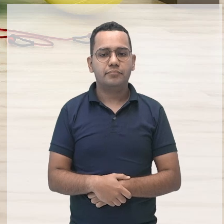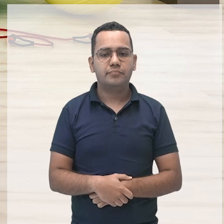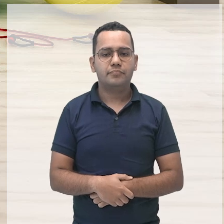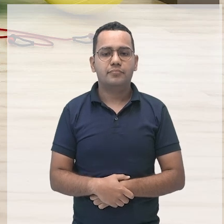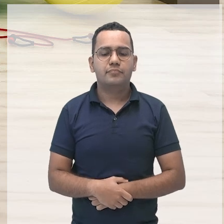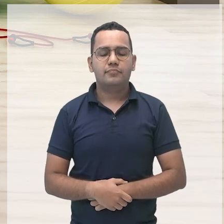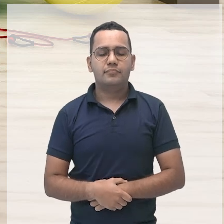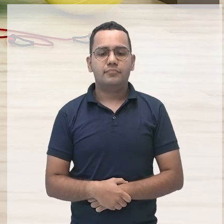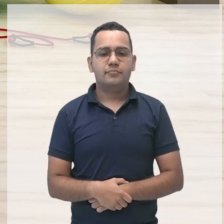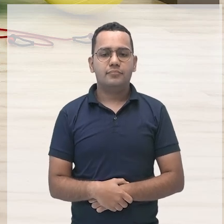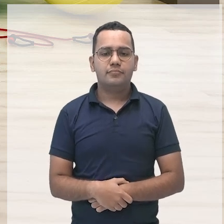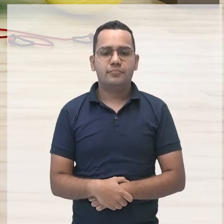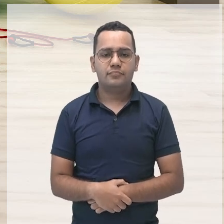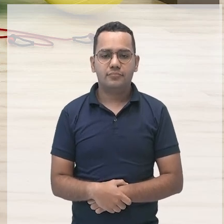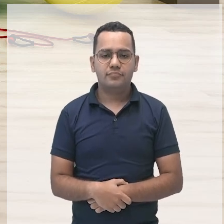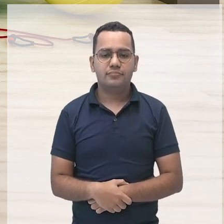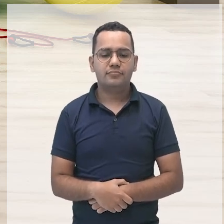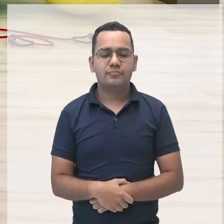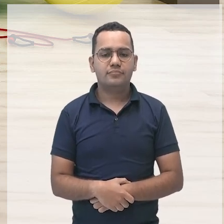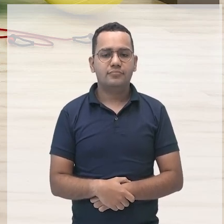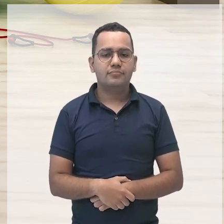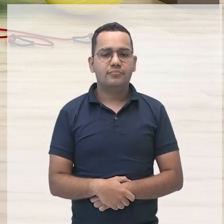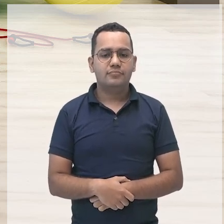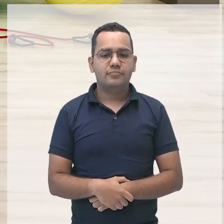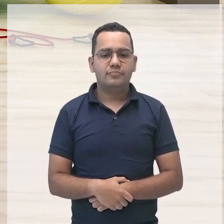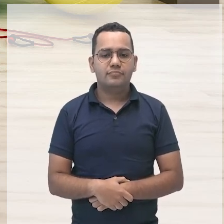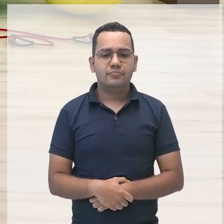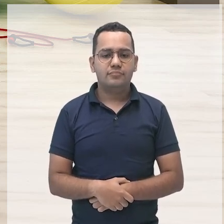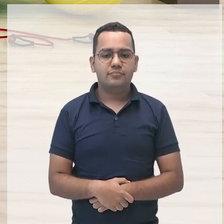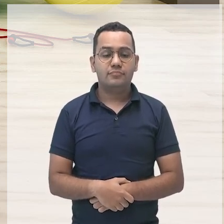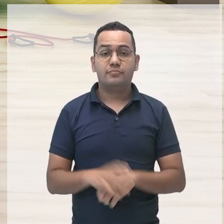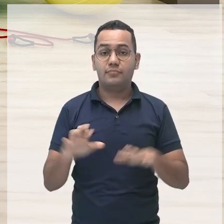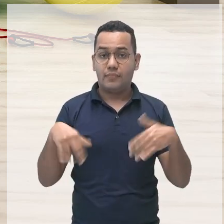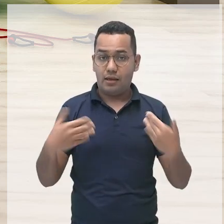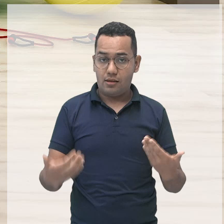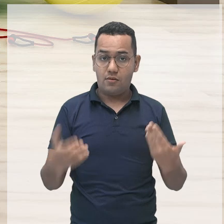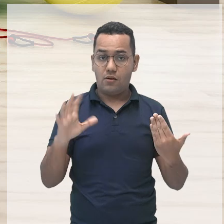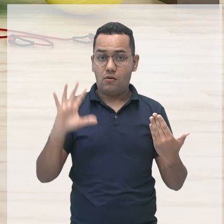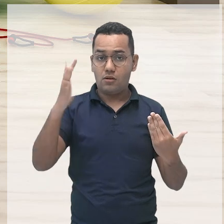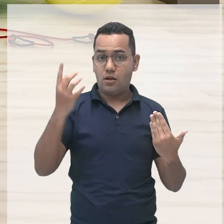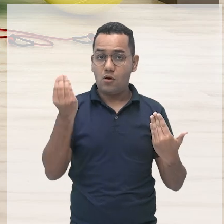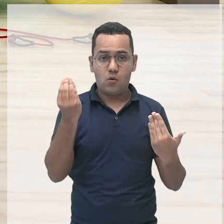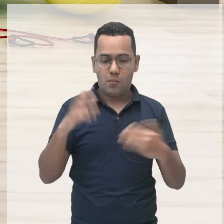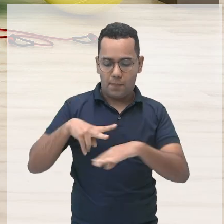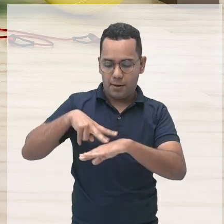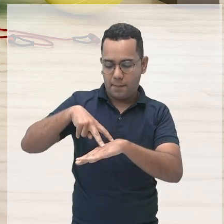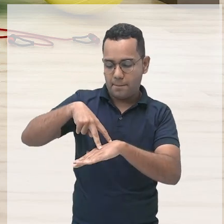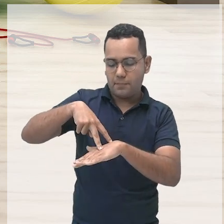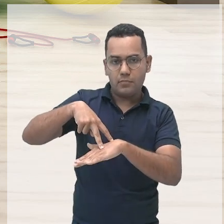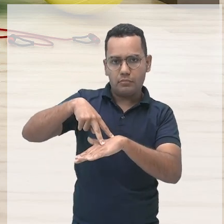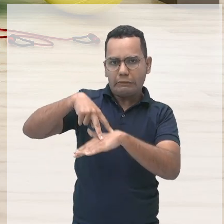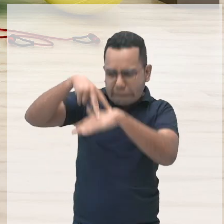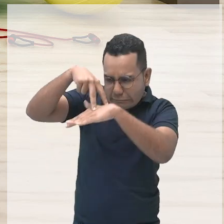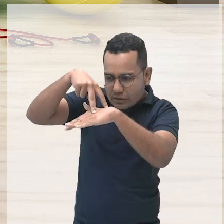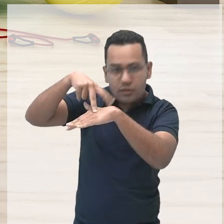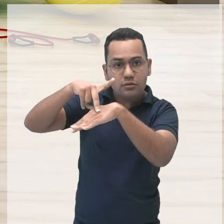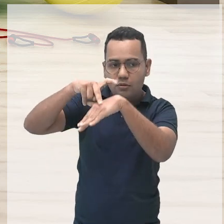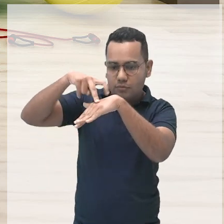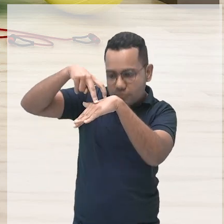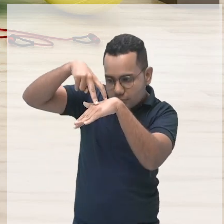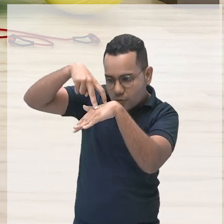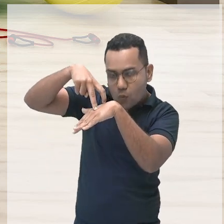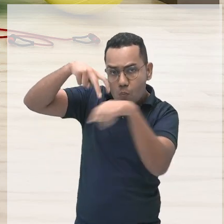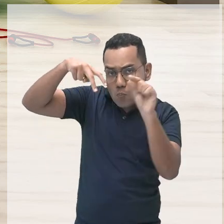colocar as minhas pernas, o meu abdômen bem contraído, tá? Para segurar o movimento. E aí eu